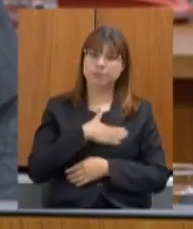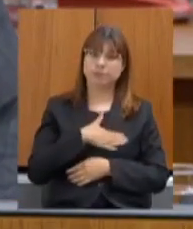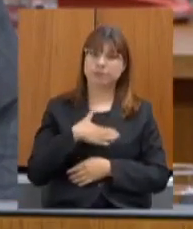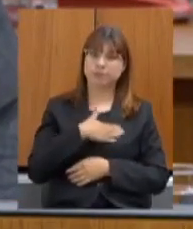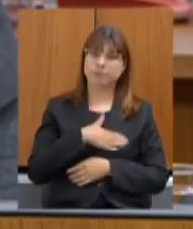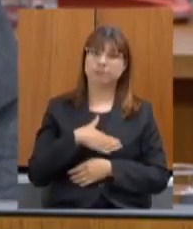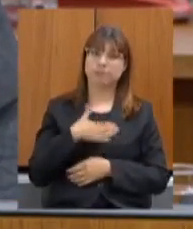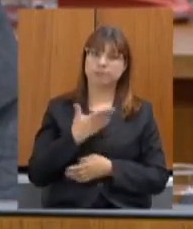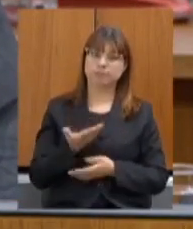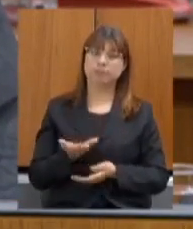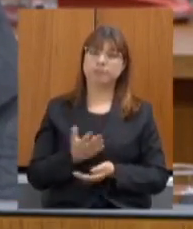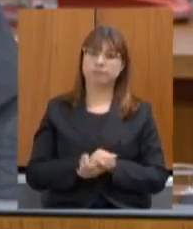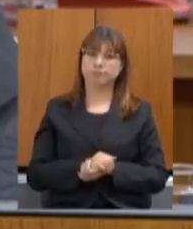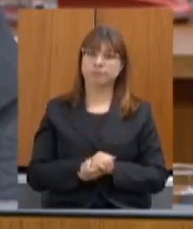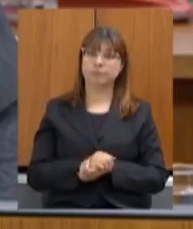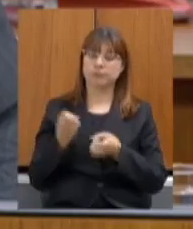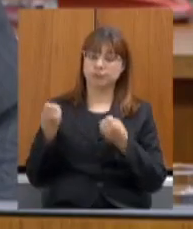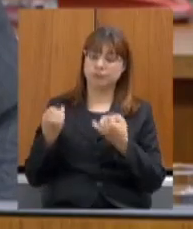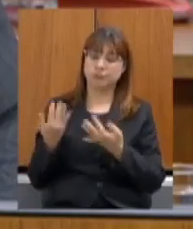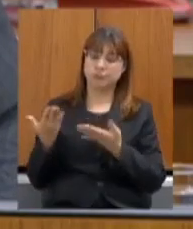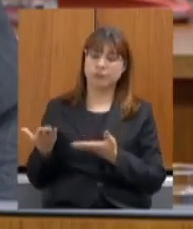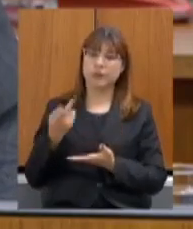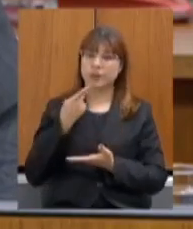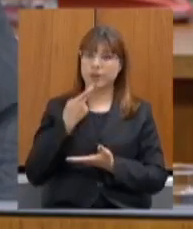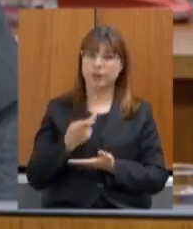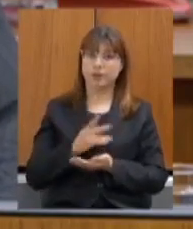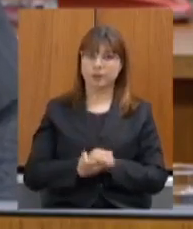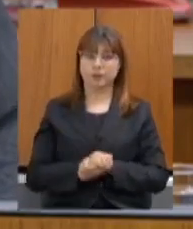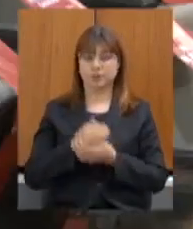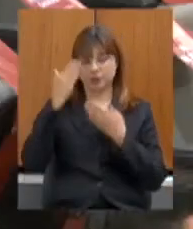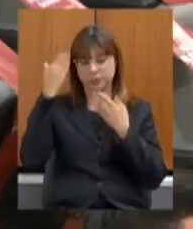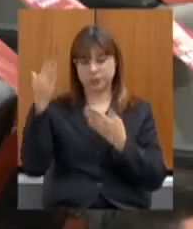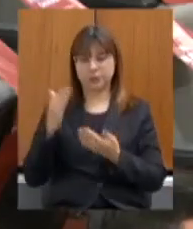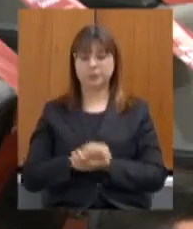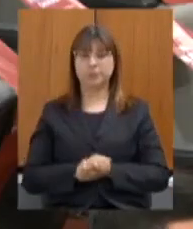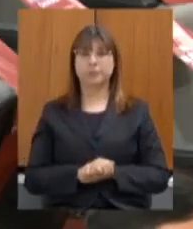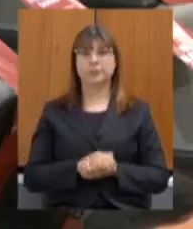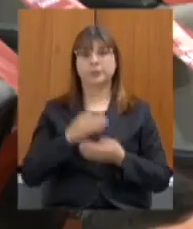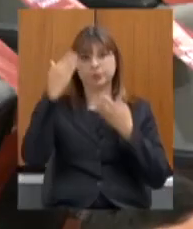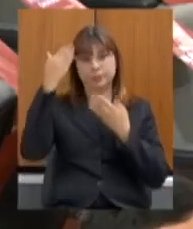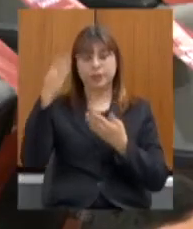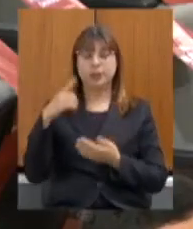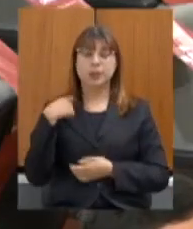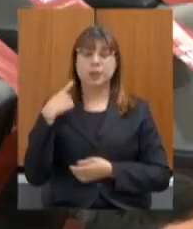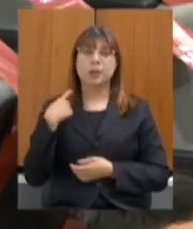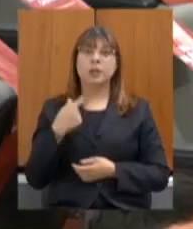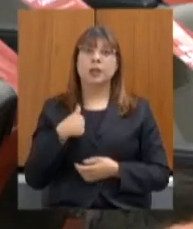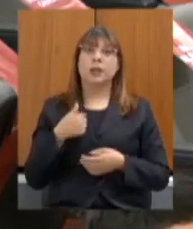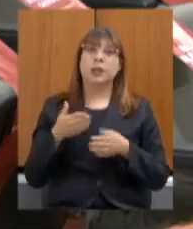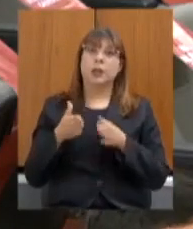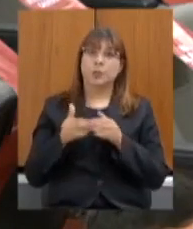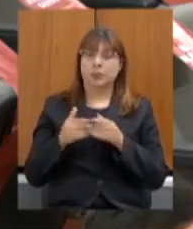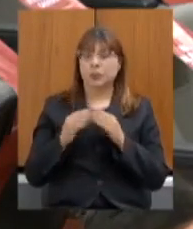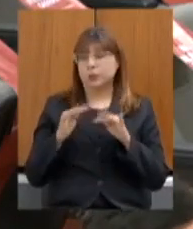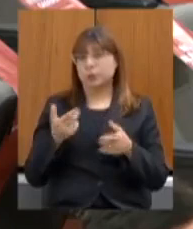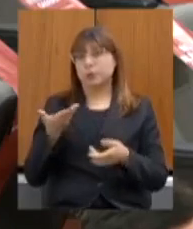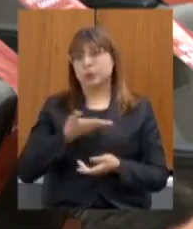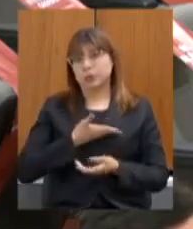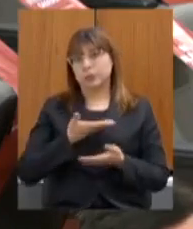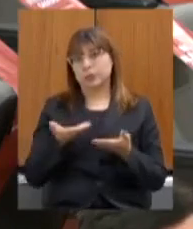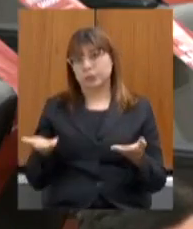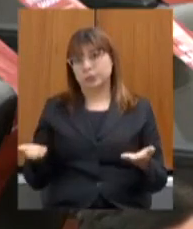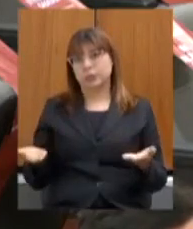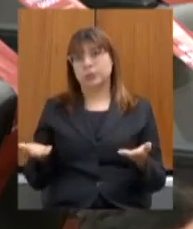ouvir as suas colocações que aqui estão feitas. Muito obrigado. Obrigado, deputado. Eu peço a compreensão de todos os colegas,